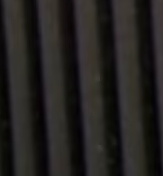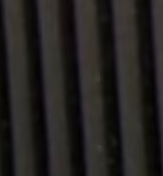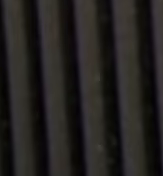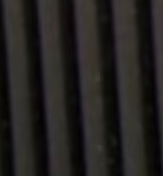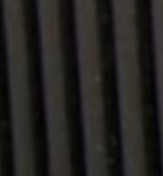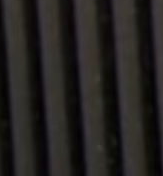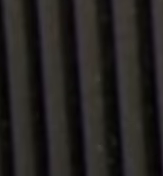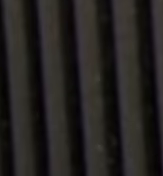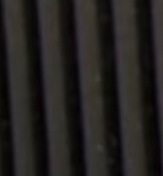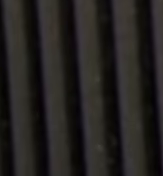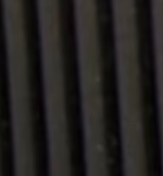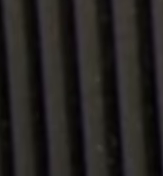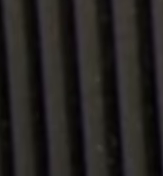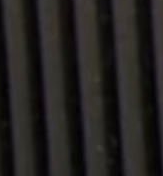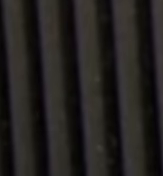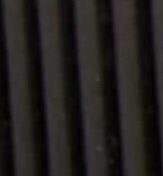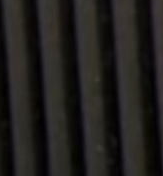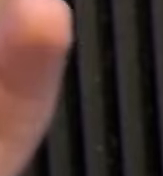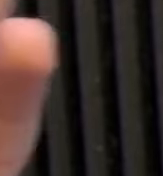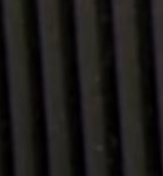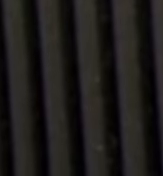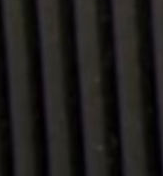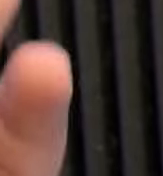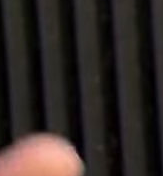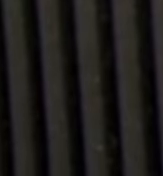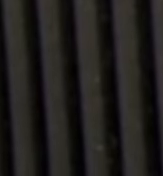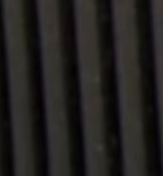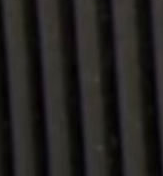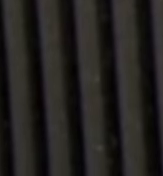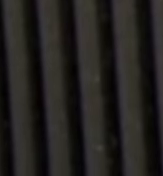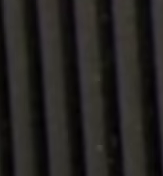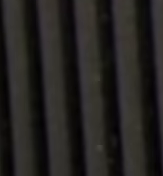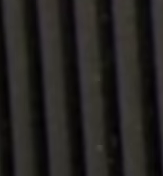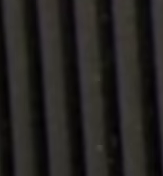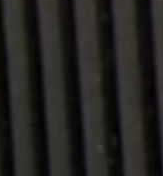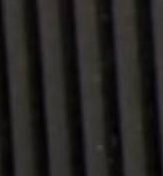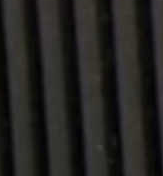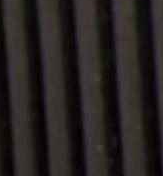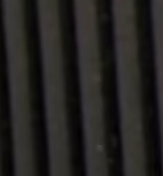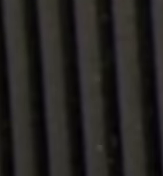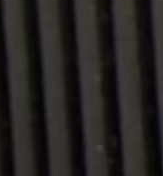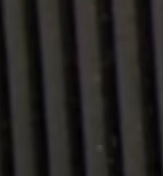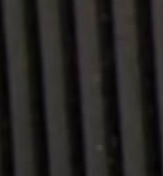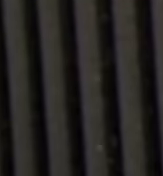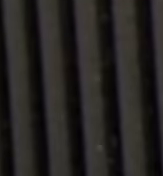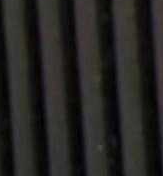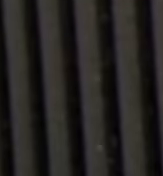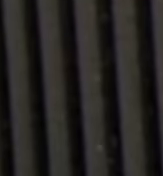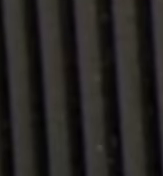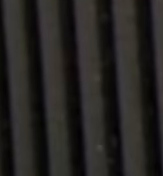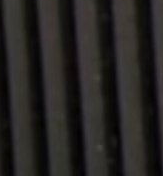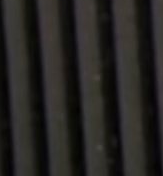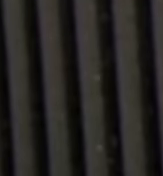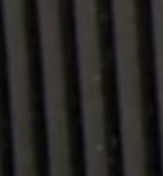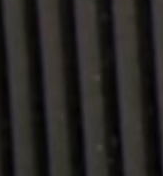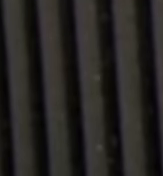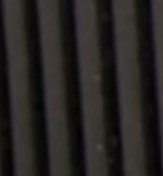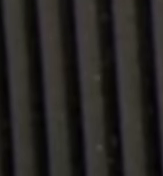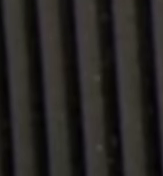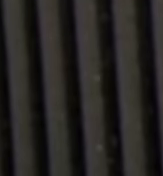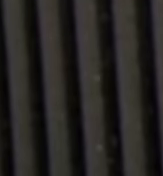na televisão. E aí a gente já dá o entender mais ou menos quem que ele está falando. Quem foi o último bispo que saiu